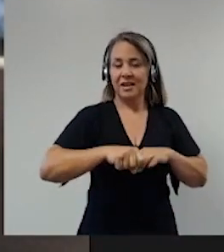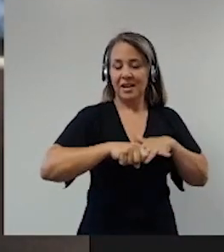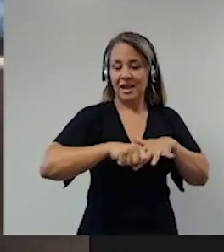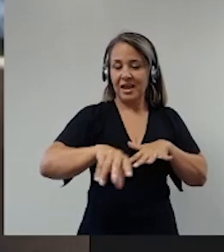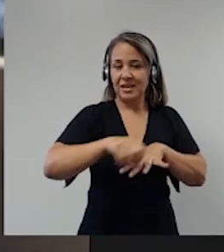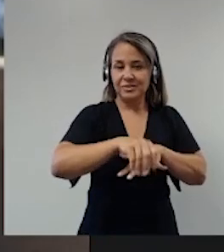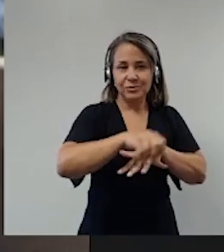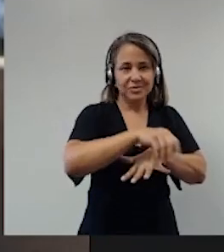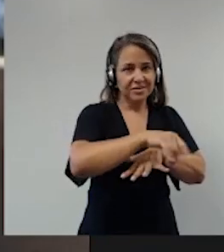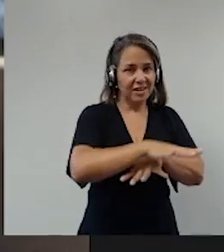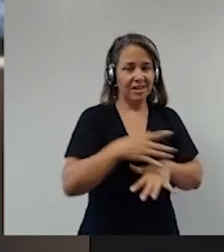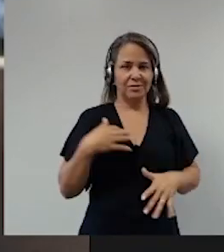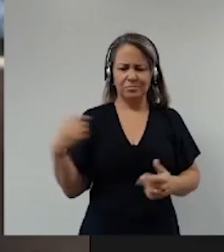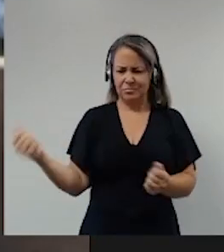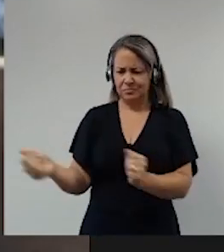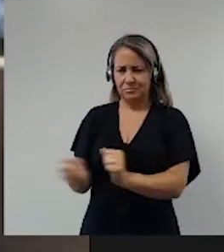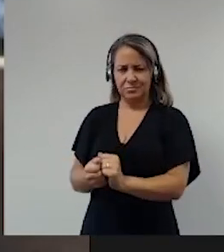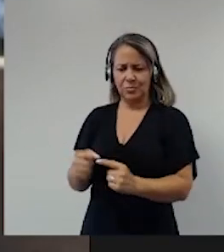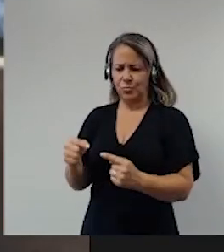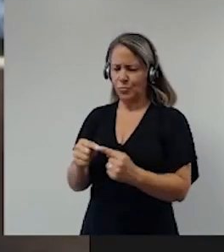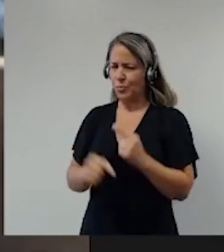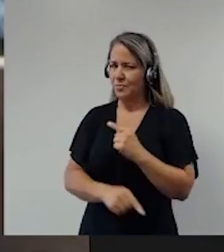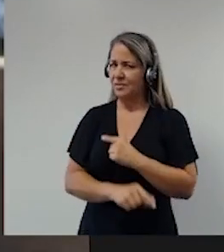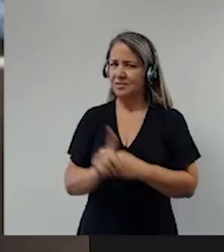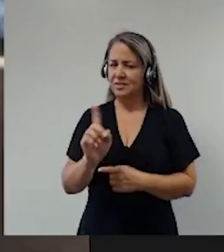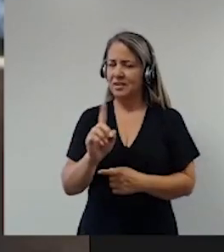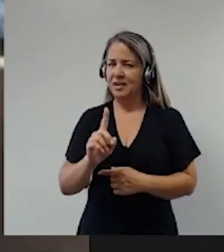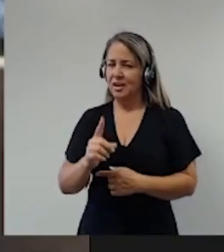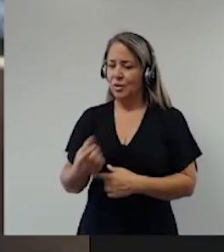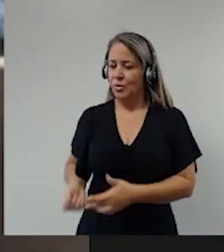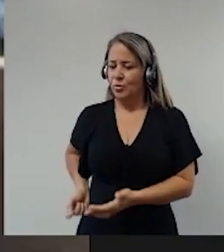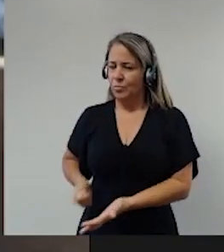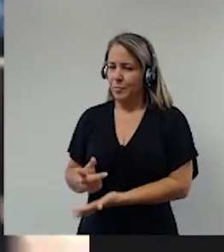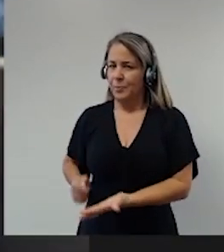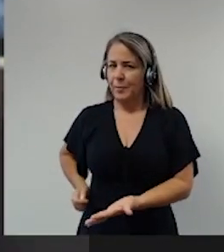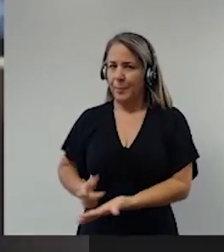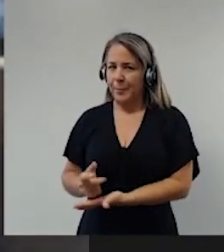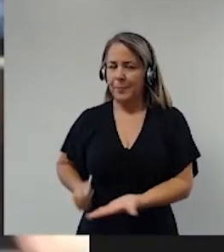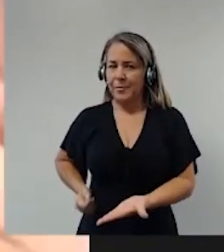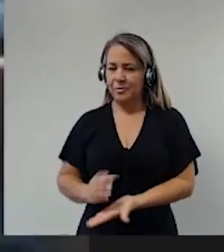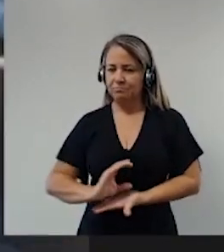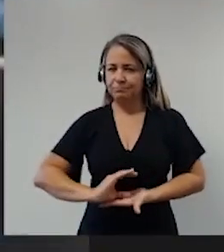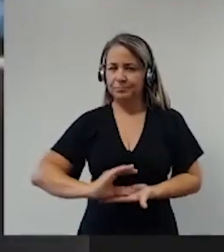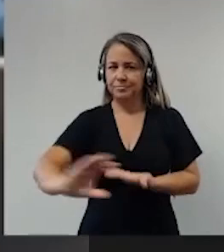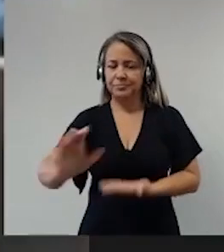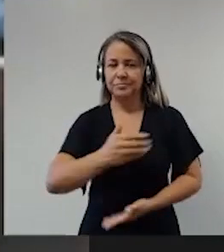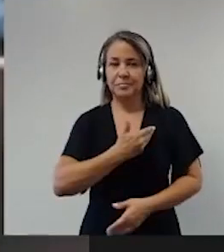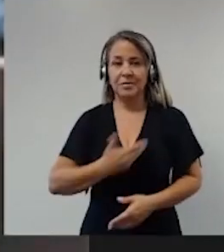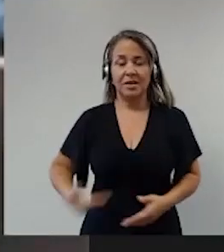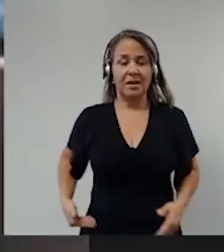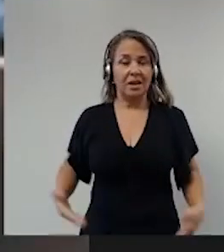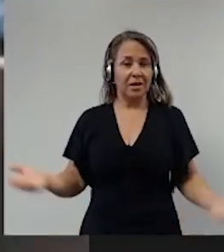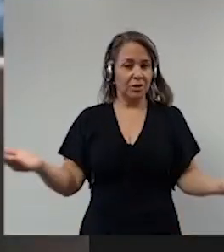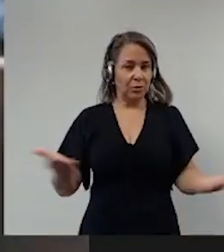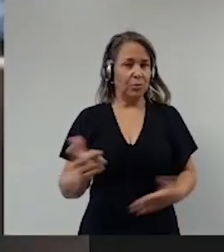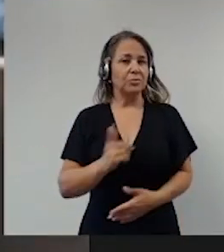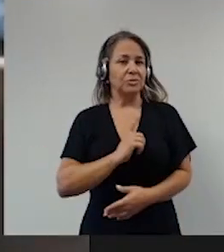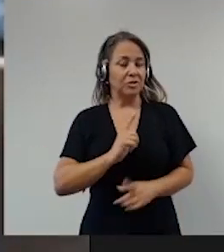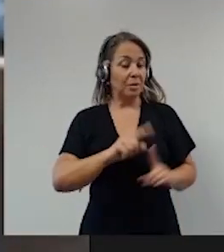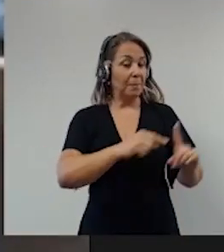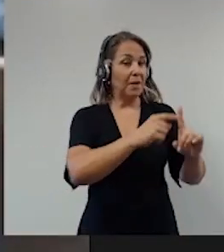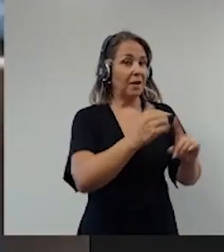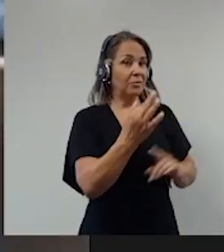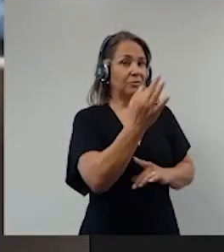compactua mais com a utilização inadequada dos recursos públicos. E esses recursos públicos que hoje irão mais à